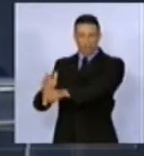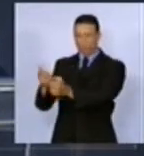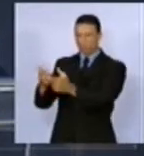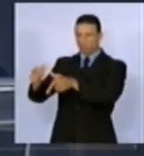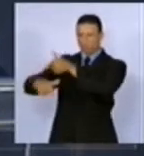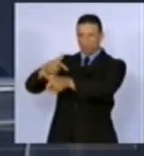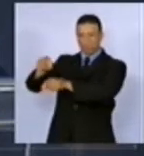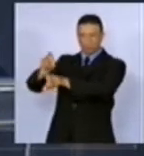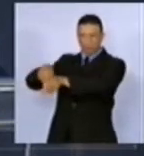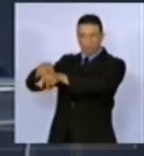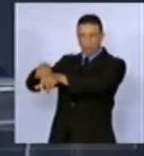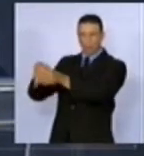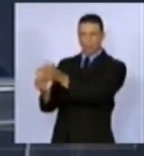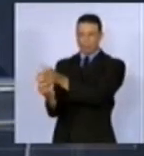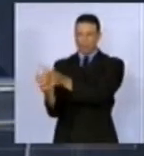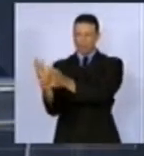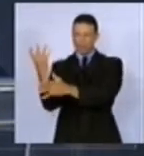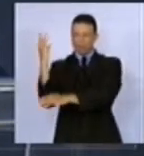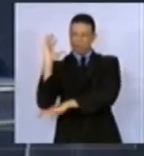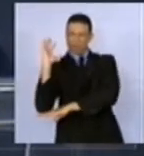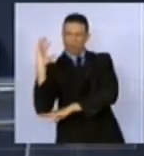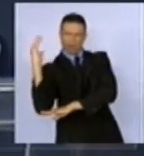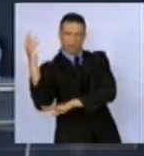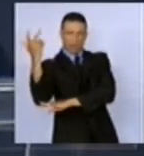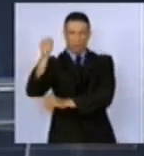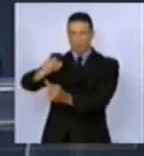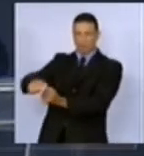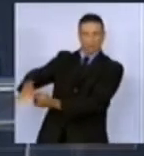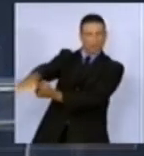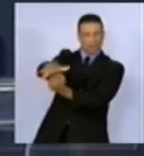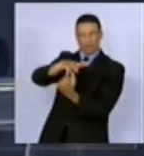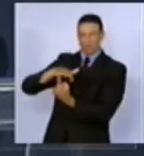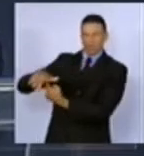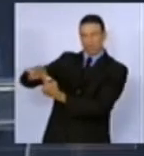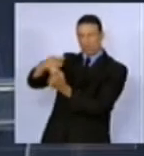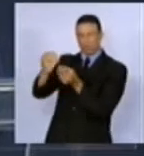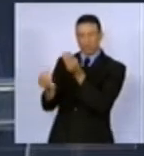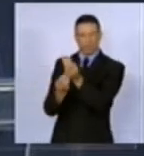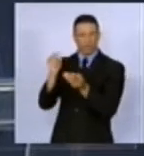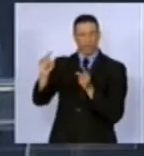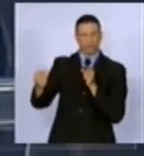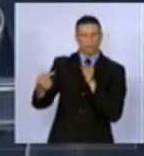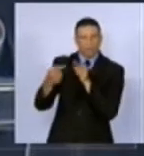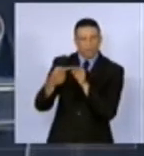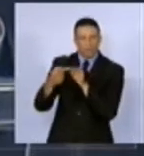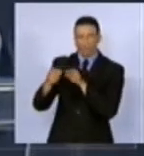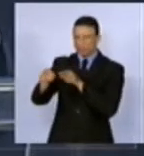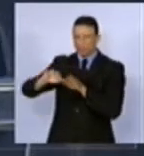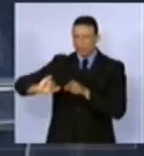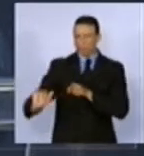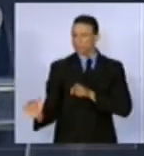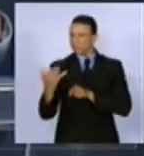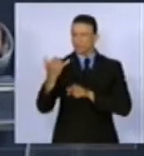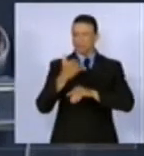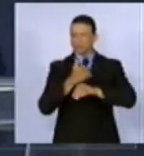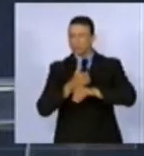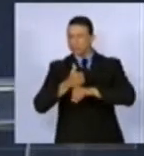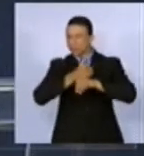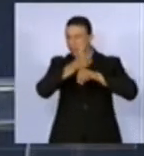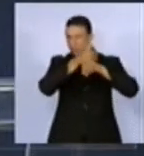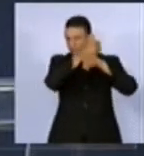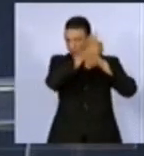da cana-de-açúcar no meio ambiente até um pouco essa questão da vantagem da mitigação da